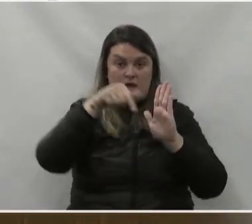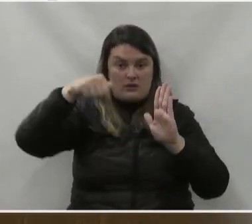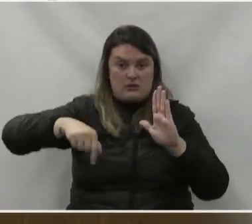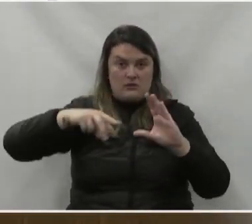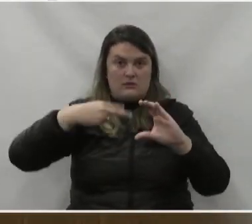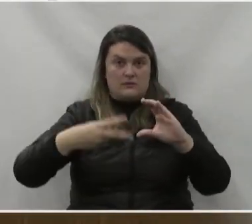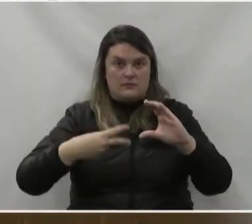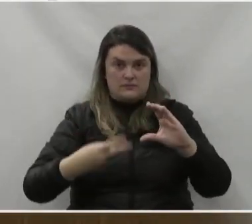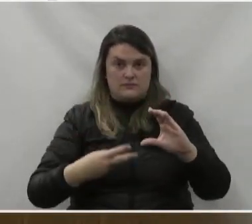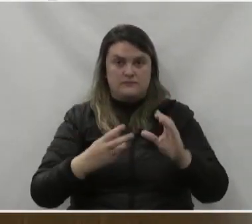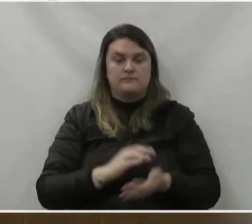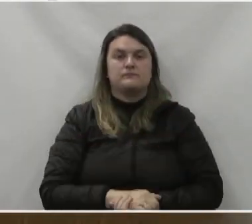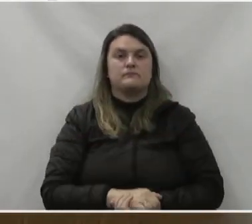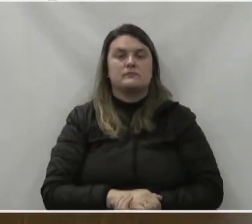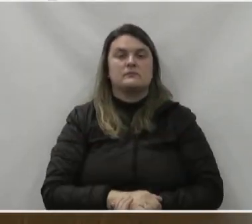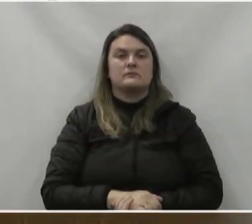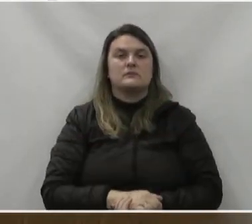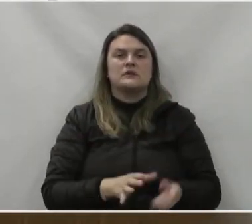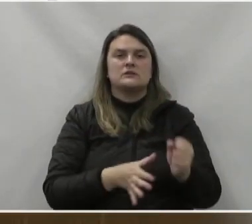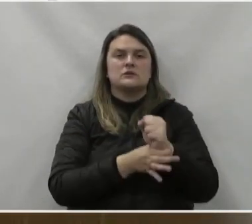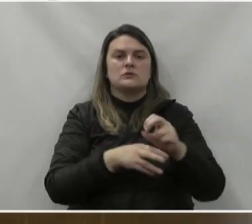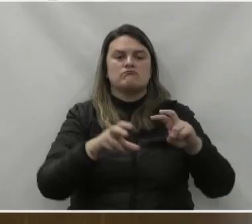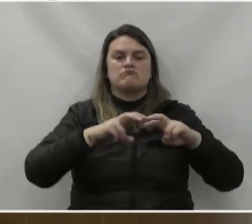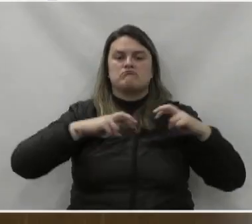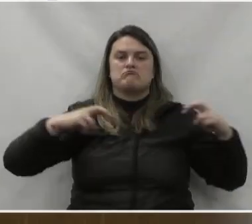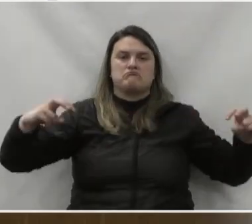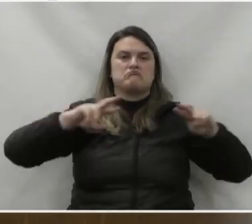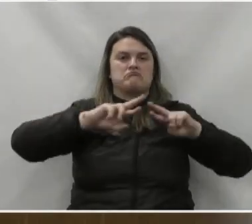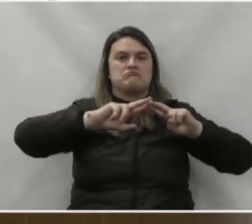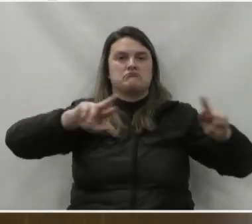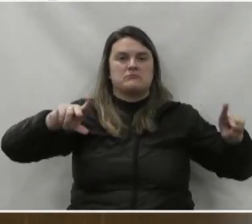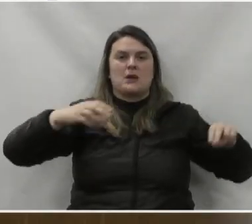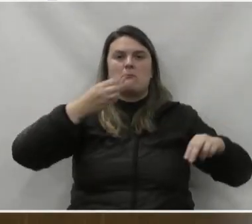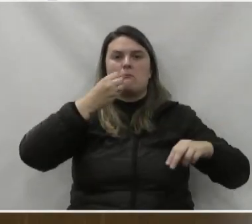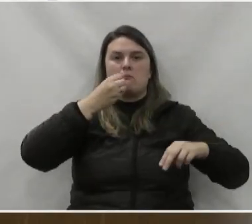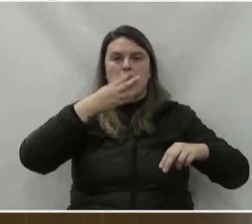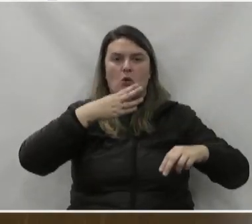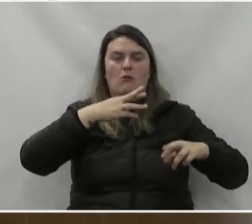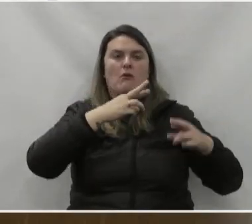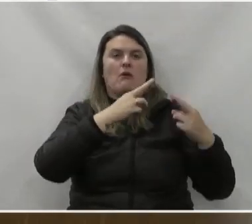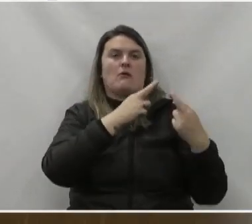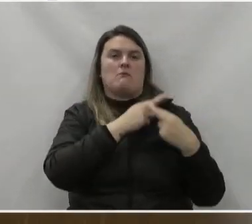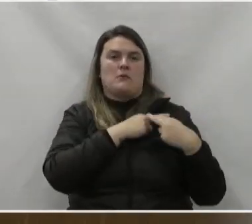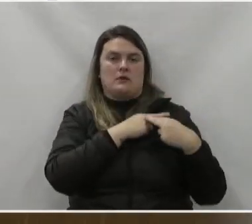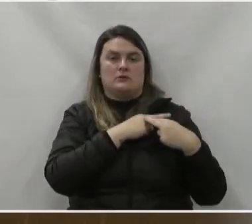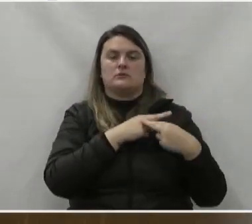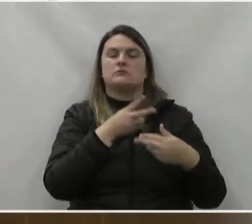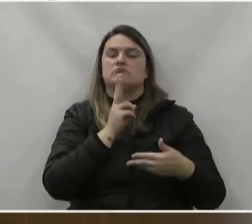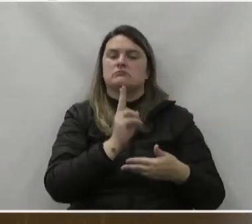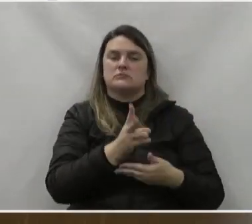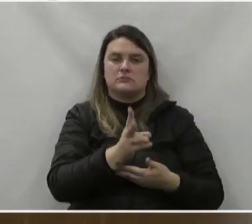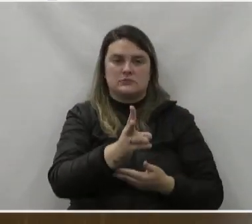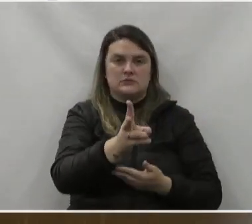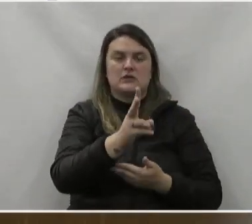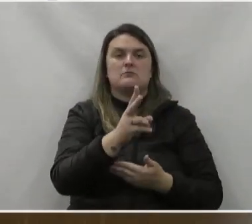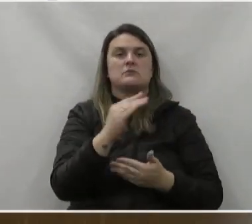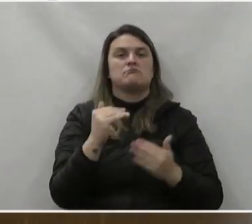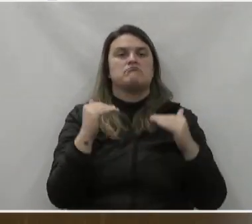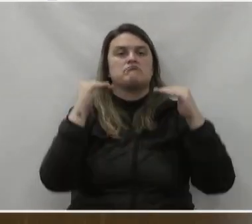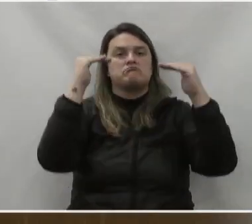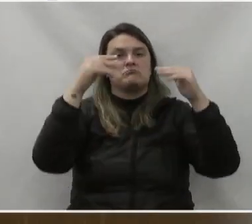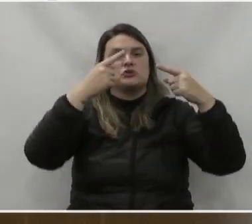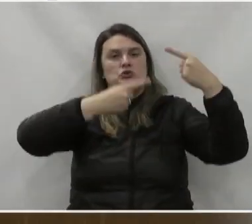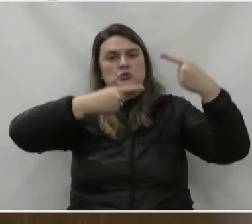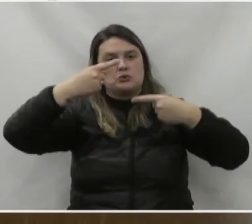atuação, assegurando um plenário plural, ordeiro e produtivo. Que sigamos todos e todas elevando o nível do